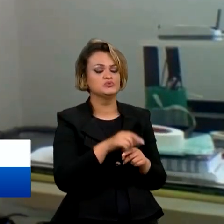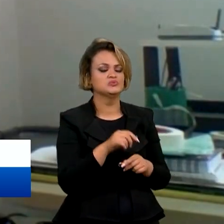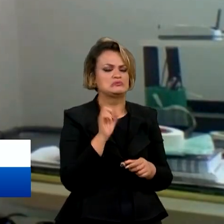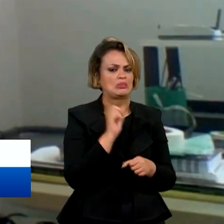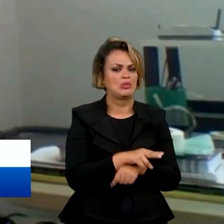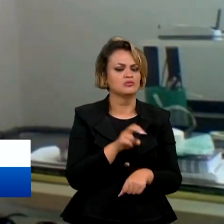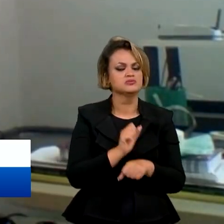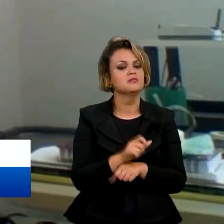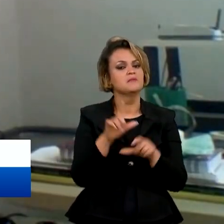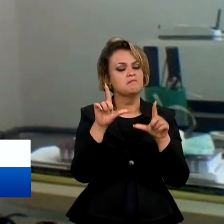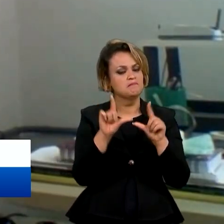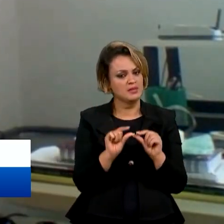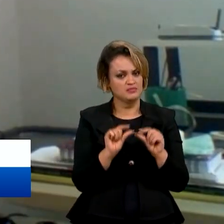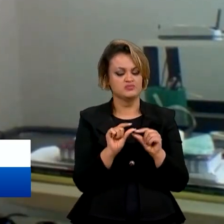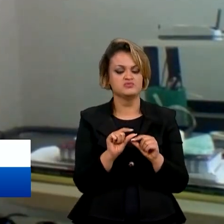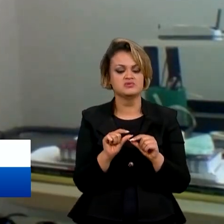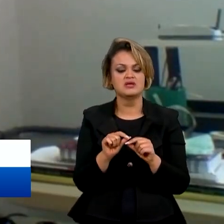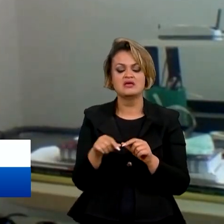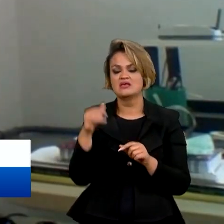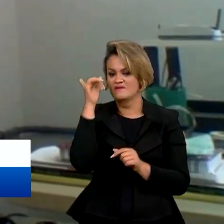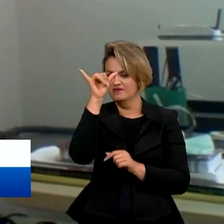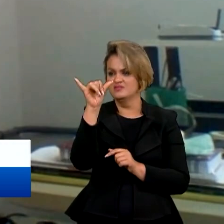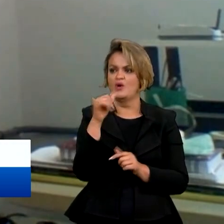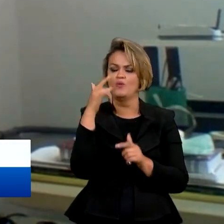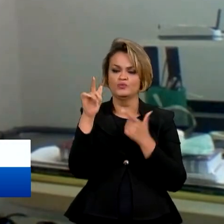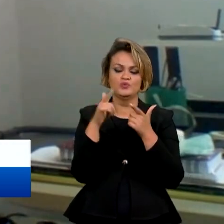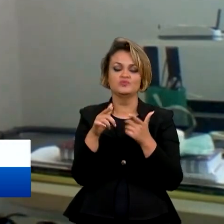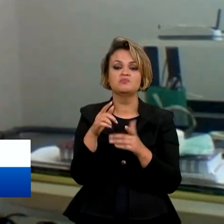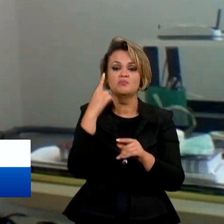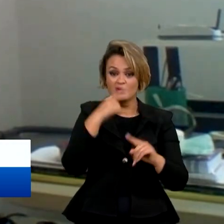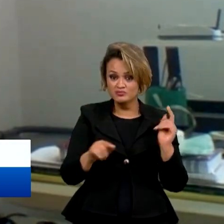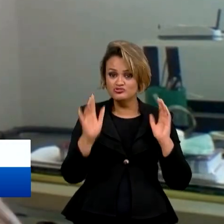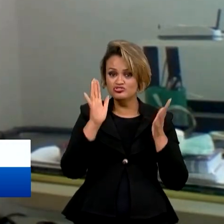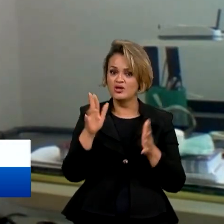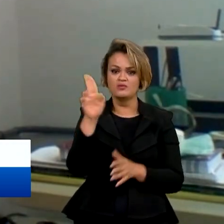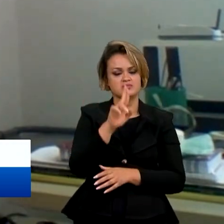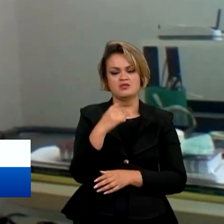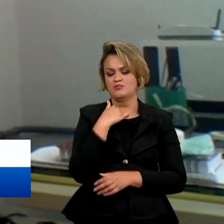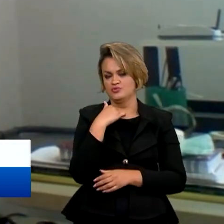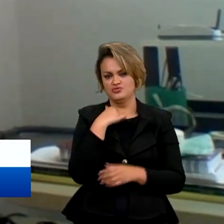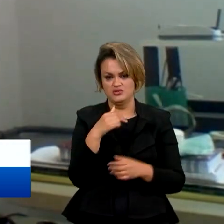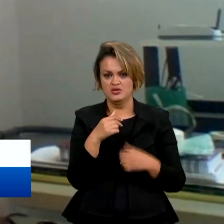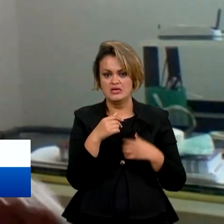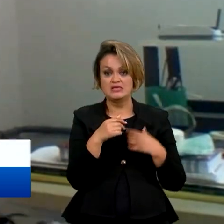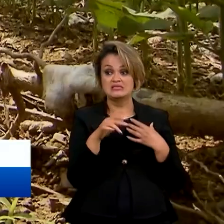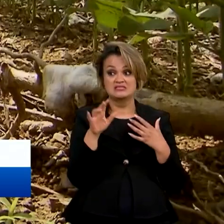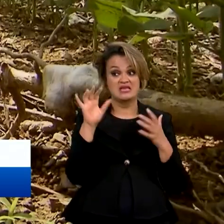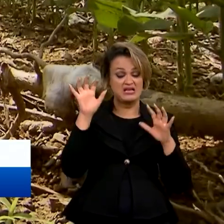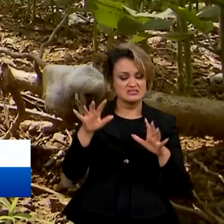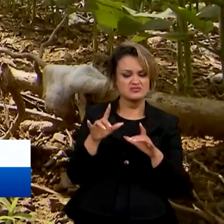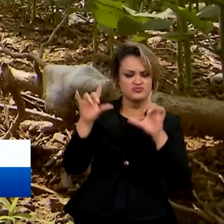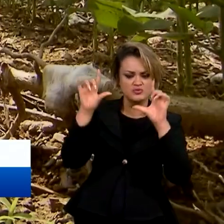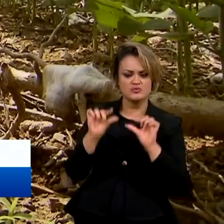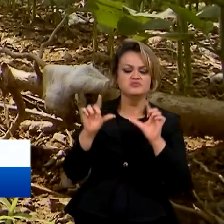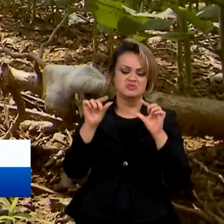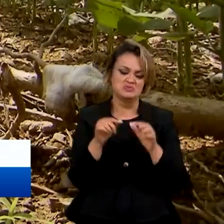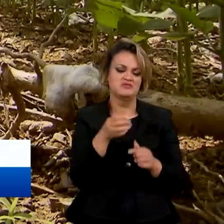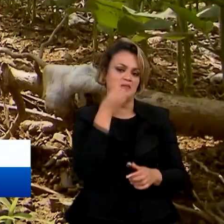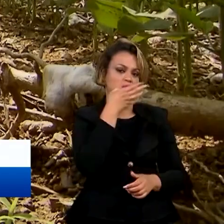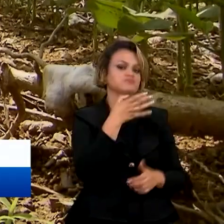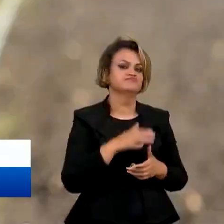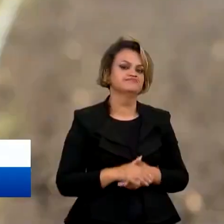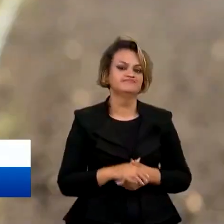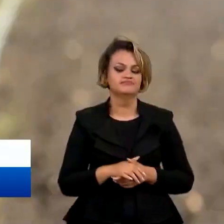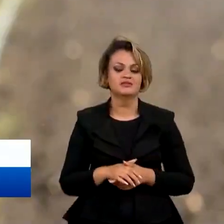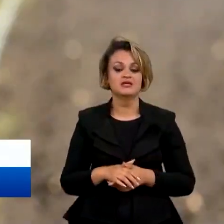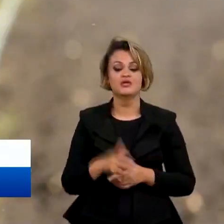tóxicos e evitar o uso de produtos que já são proibidos em outros locais do mundo. Se a gente começar por aí, os impactos já vão ser